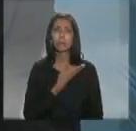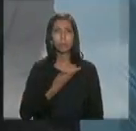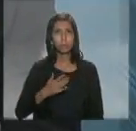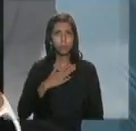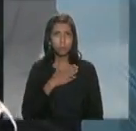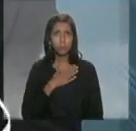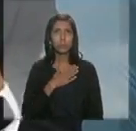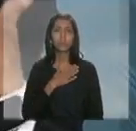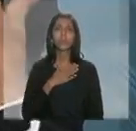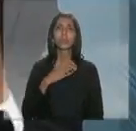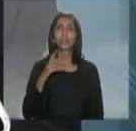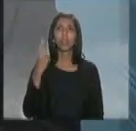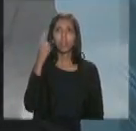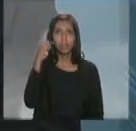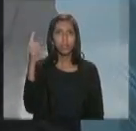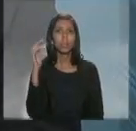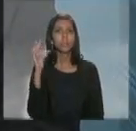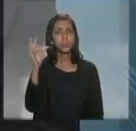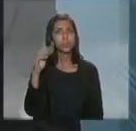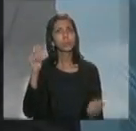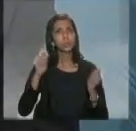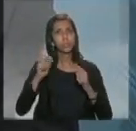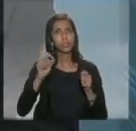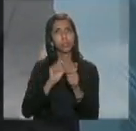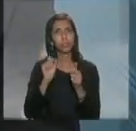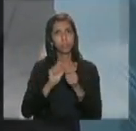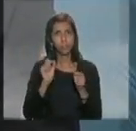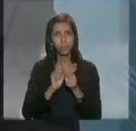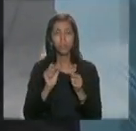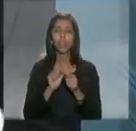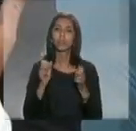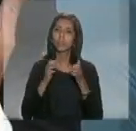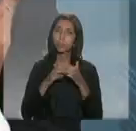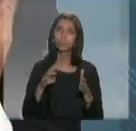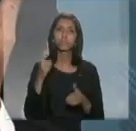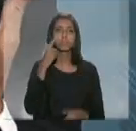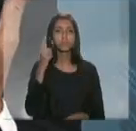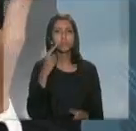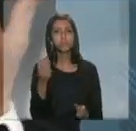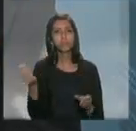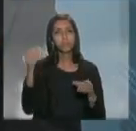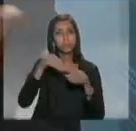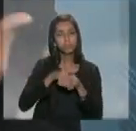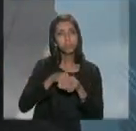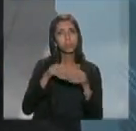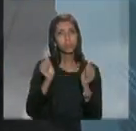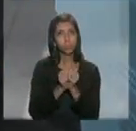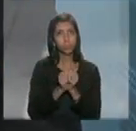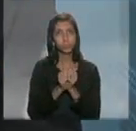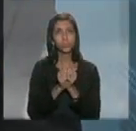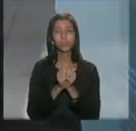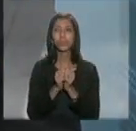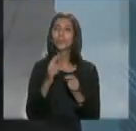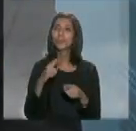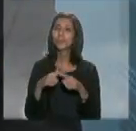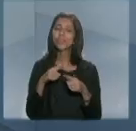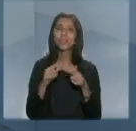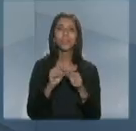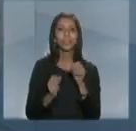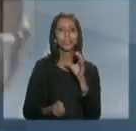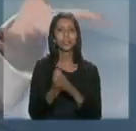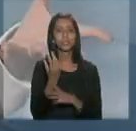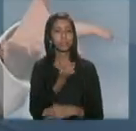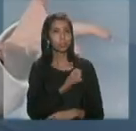gostaram muito, assim, e isso é uma ideia para o futuro, para a gente começar a integrar com essas outras bases. Porque você cria